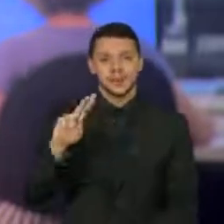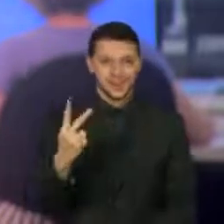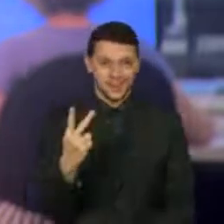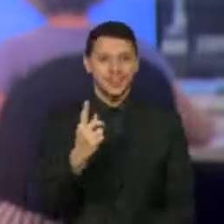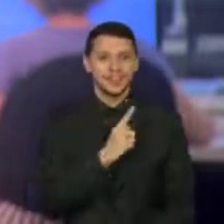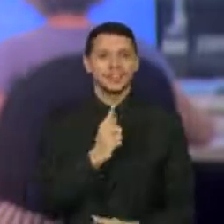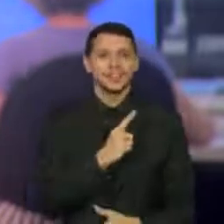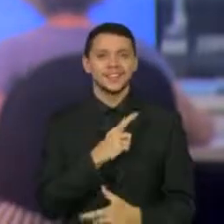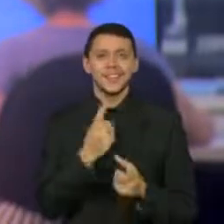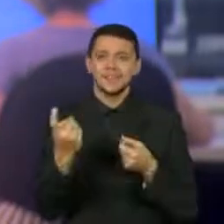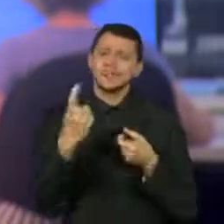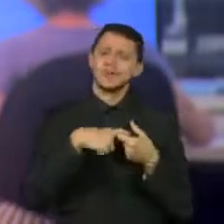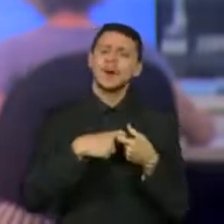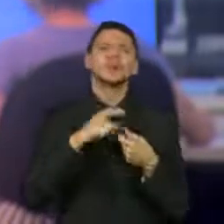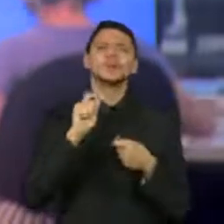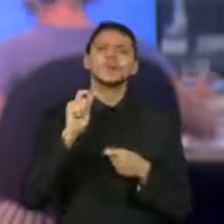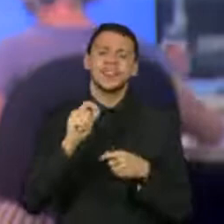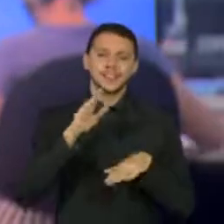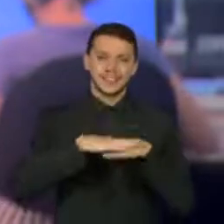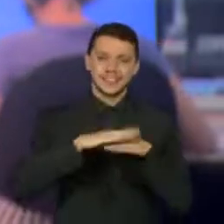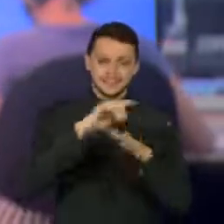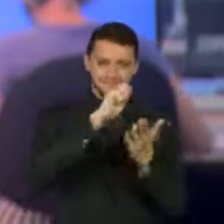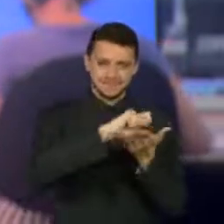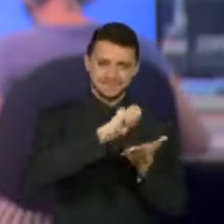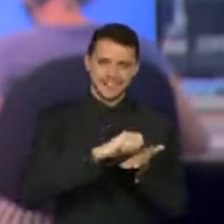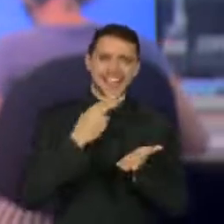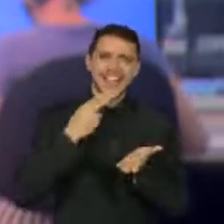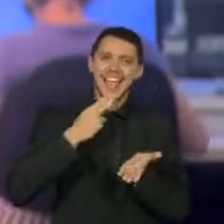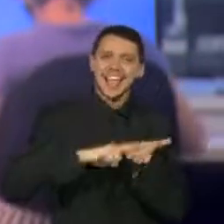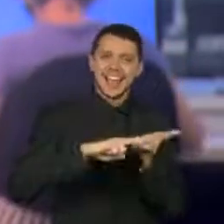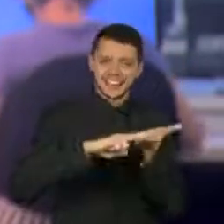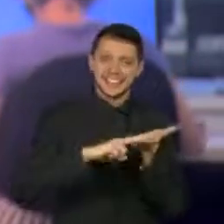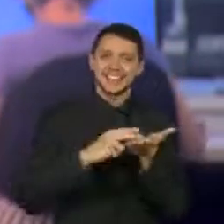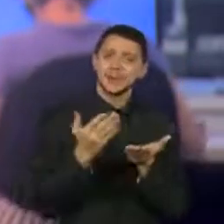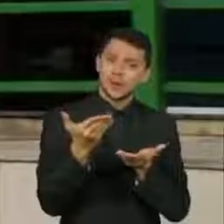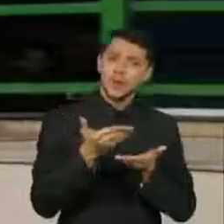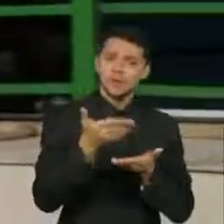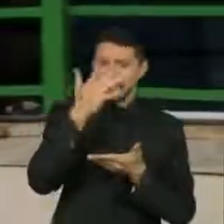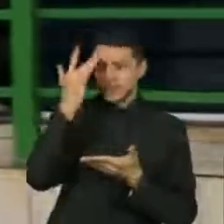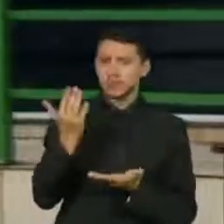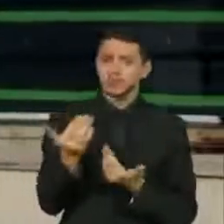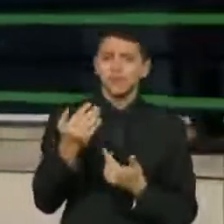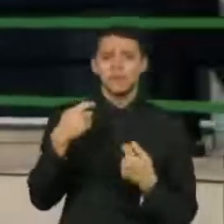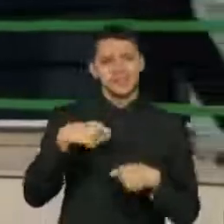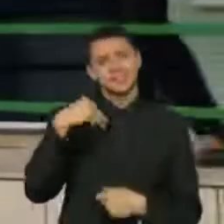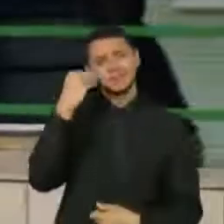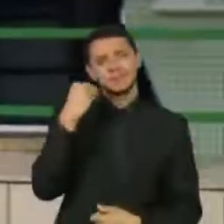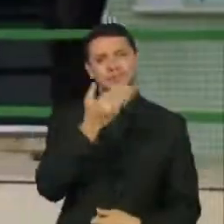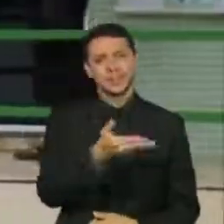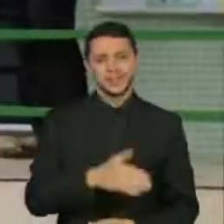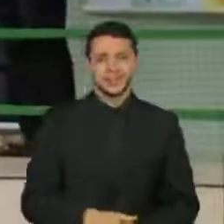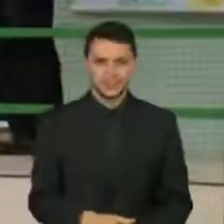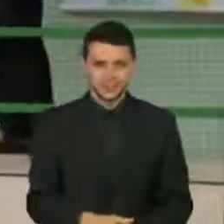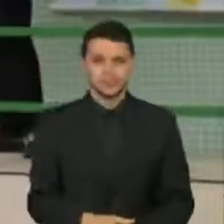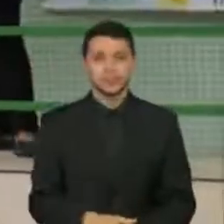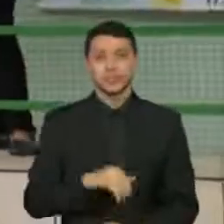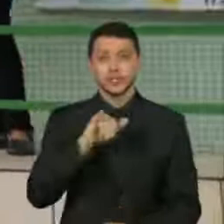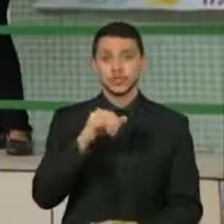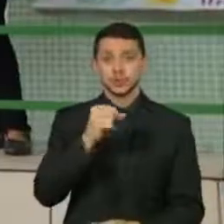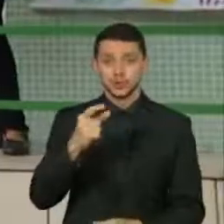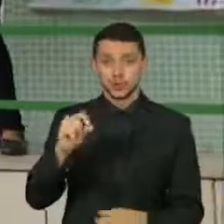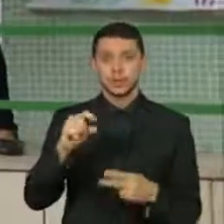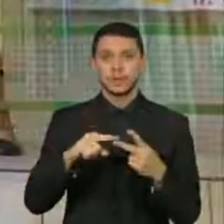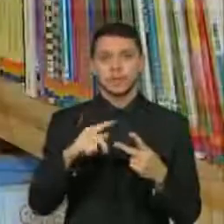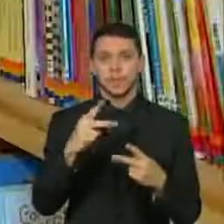escrever cartas e convida os mais jovens a curtirem essa experiência. João, Pedro e